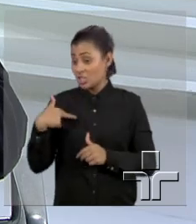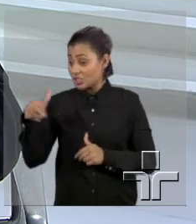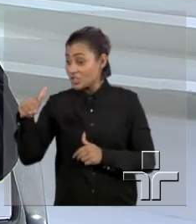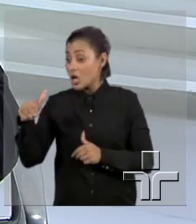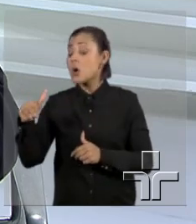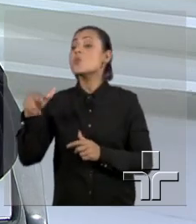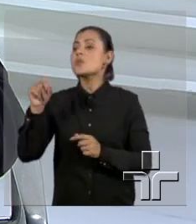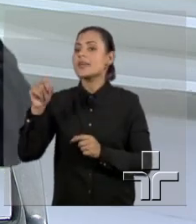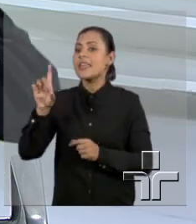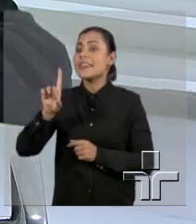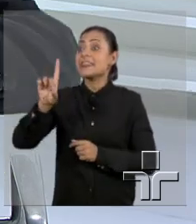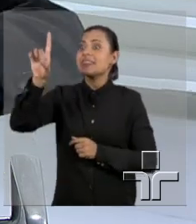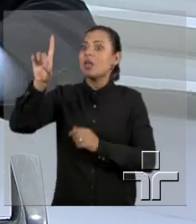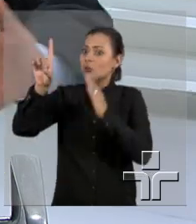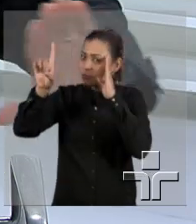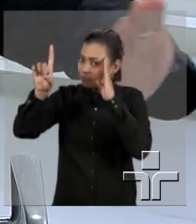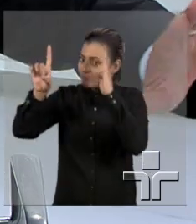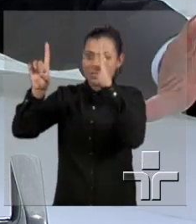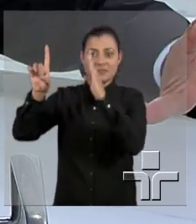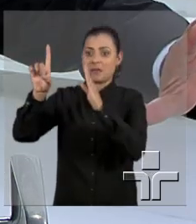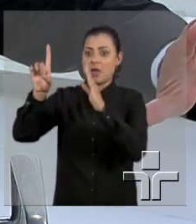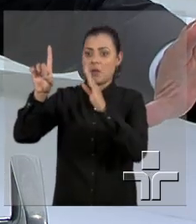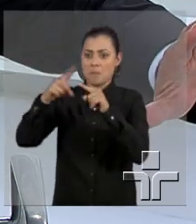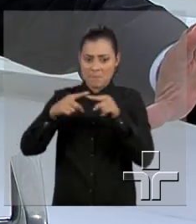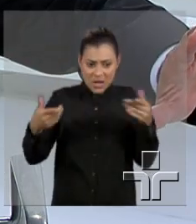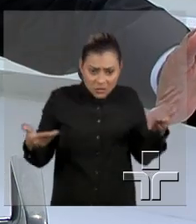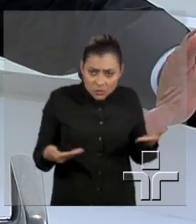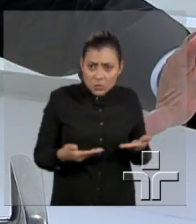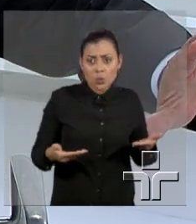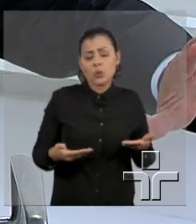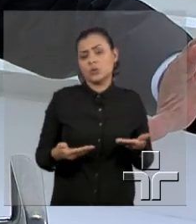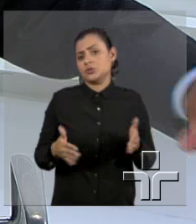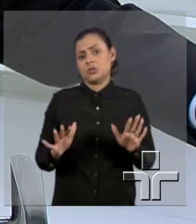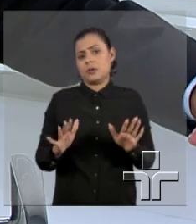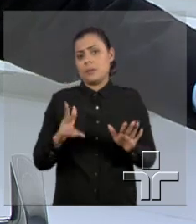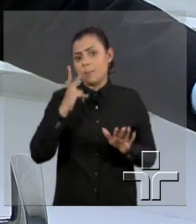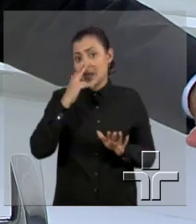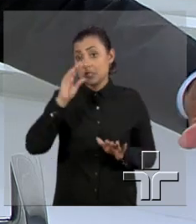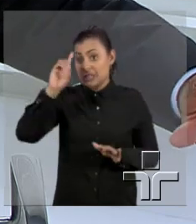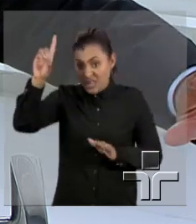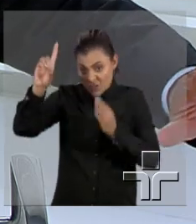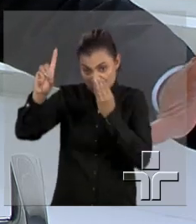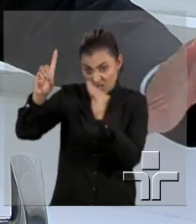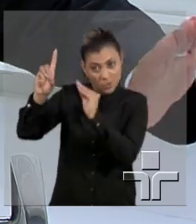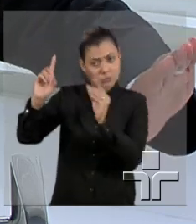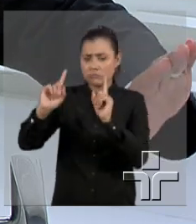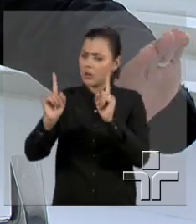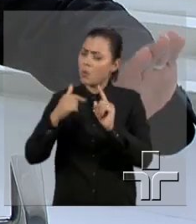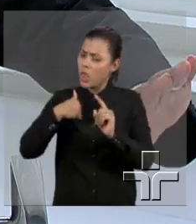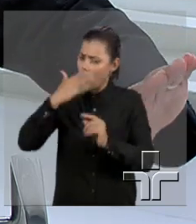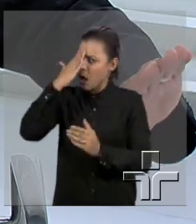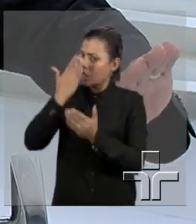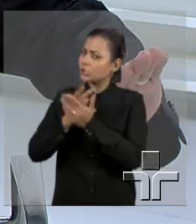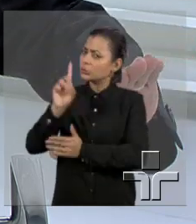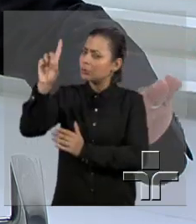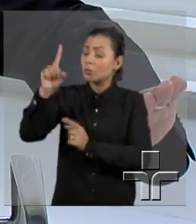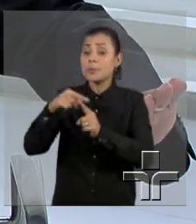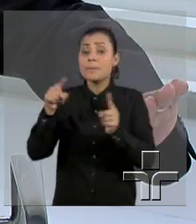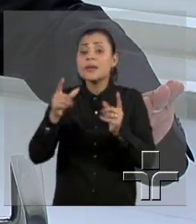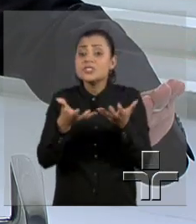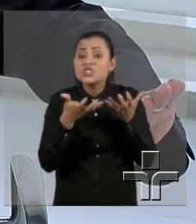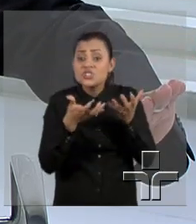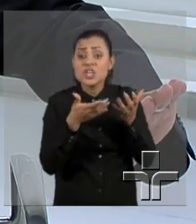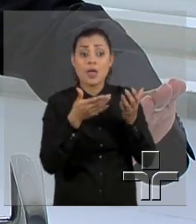nós queremos, sem nenhum desdouro para a figura de Deus, eu acredito em Deus, nós queremos pessoas que sirvam